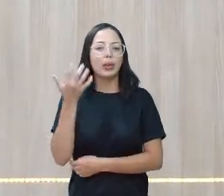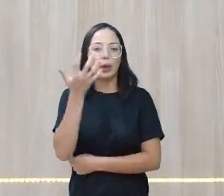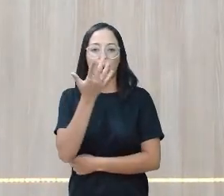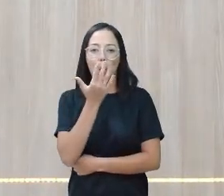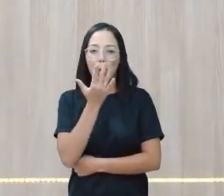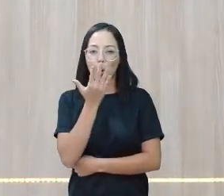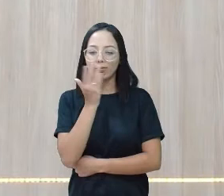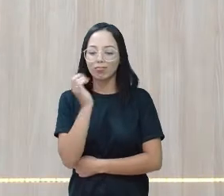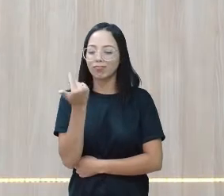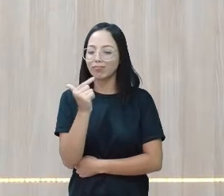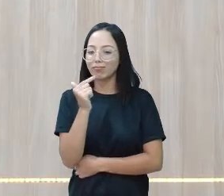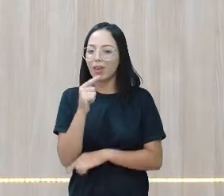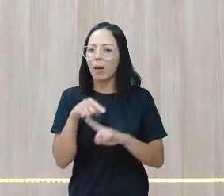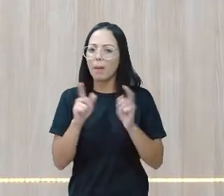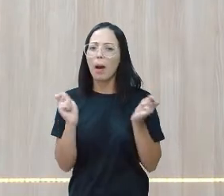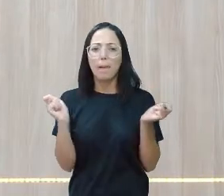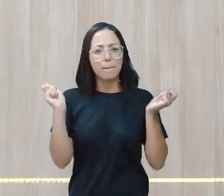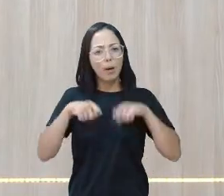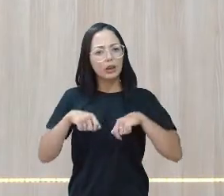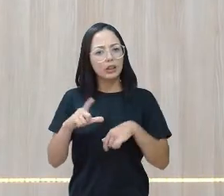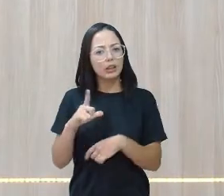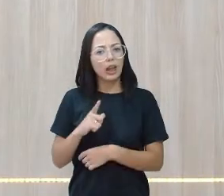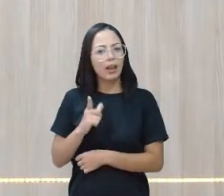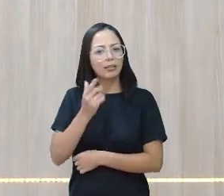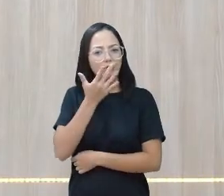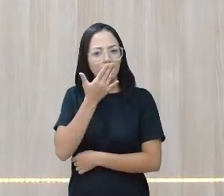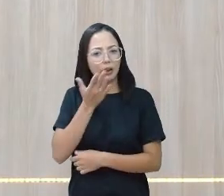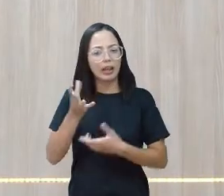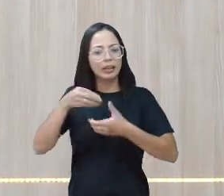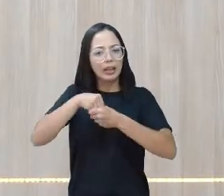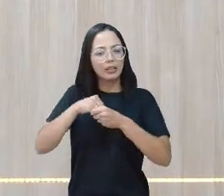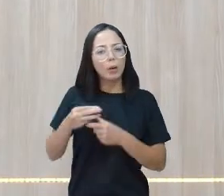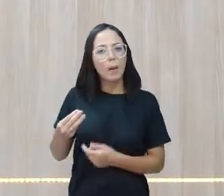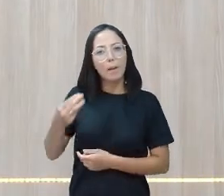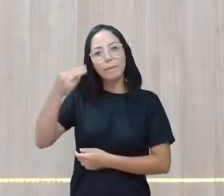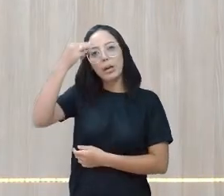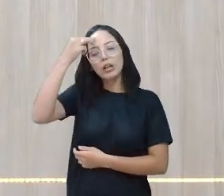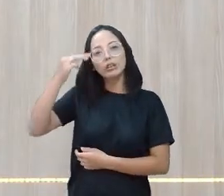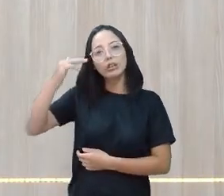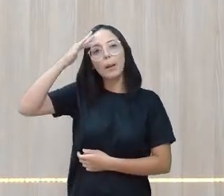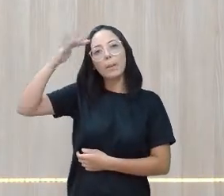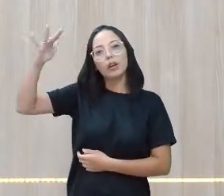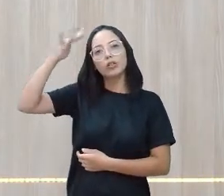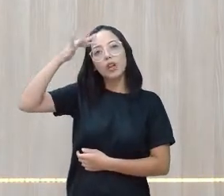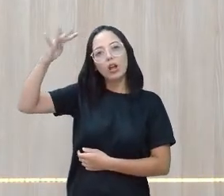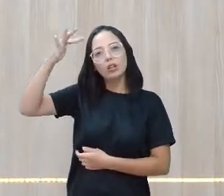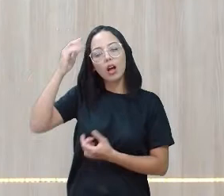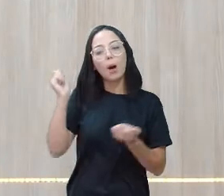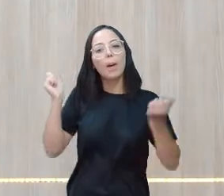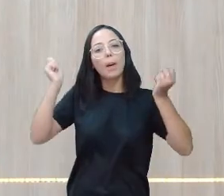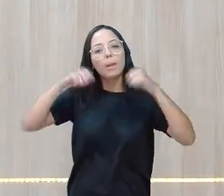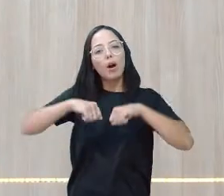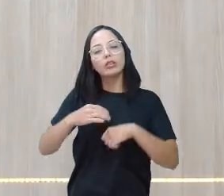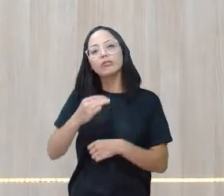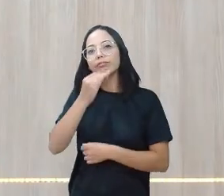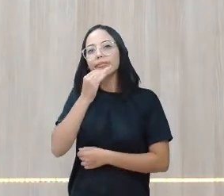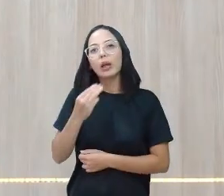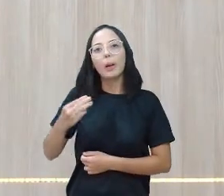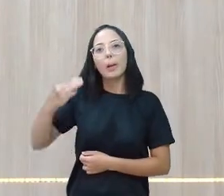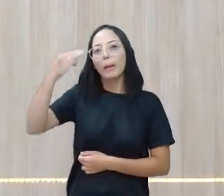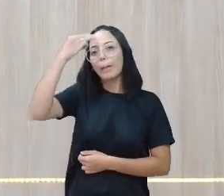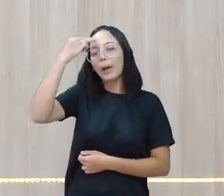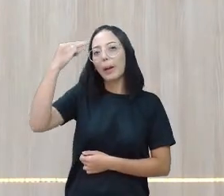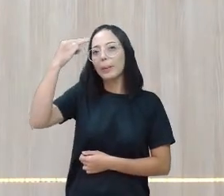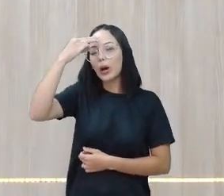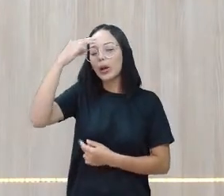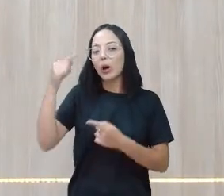ele pode ter, né? Na nossa mente, na nossa imaginação, né? Na nossa memória. A gente